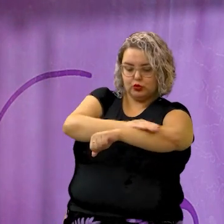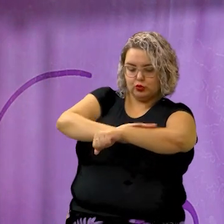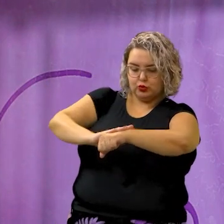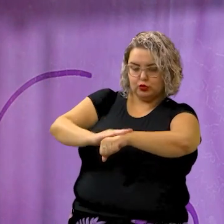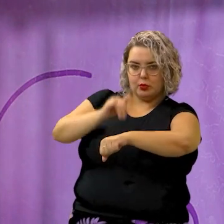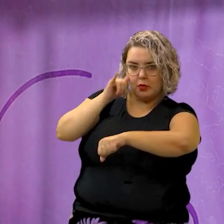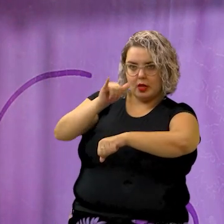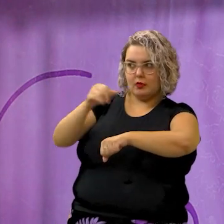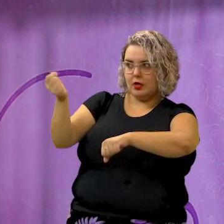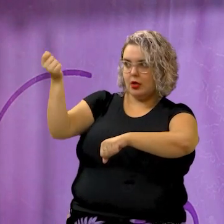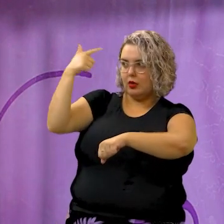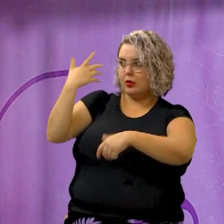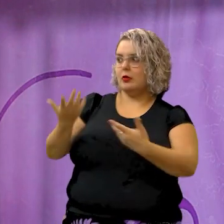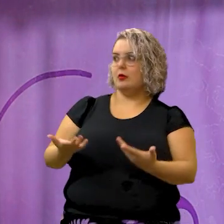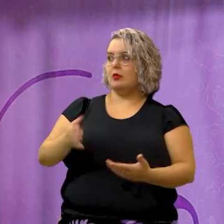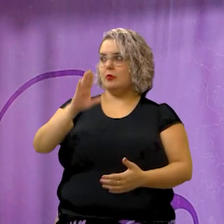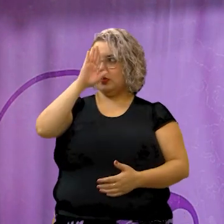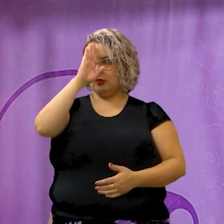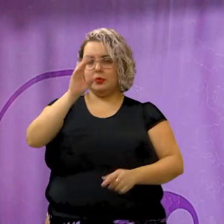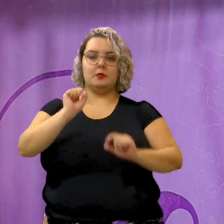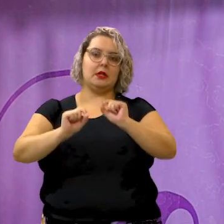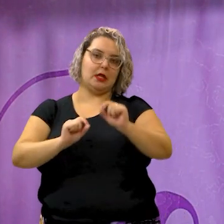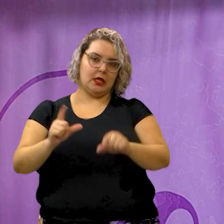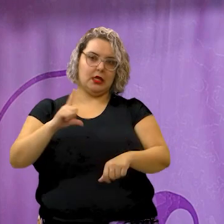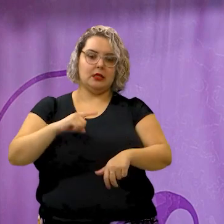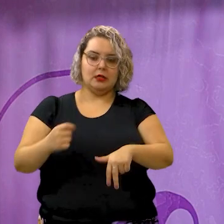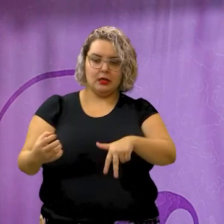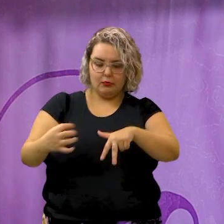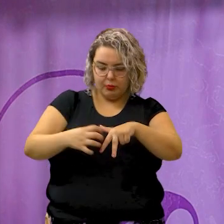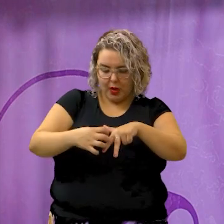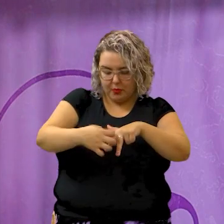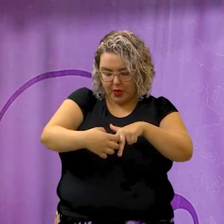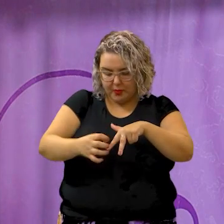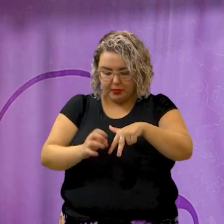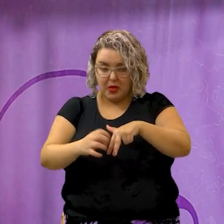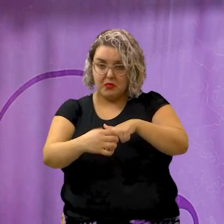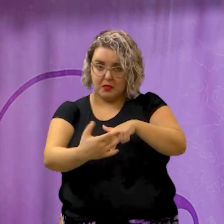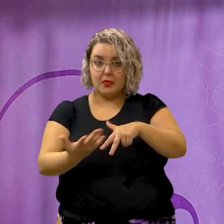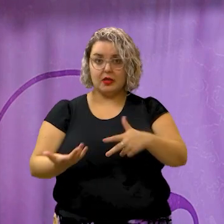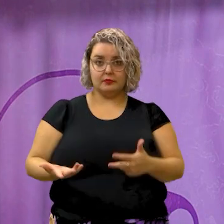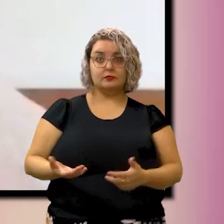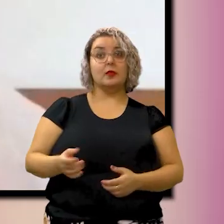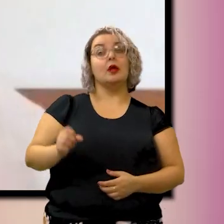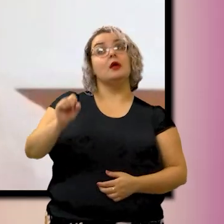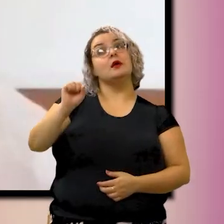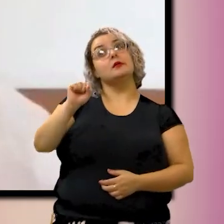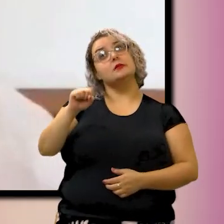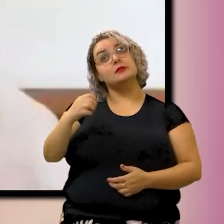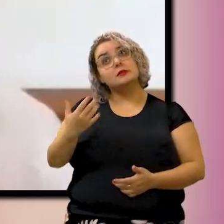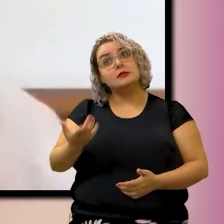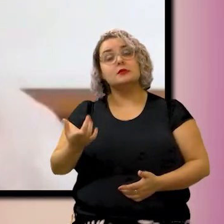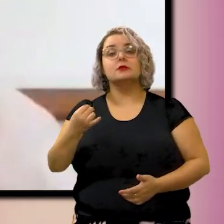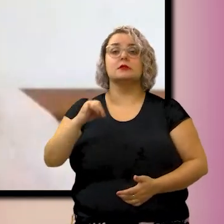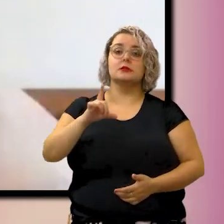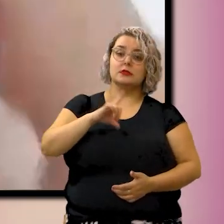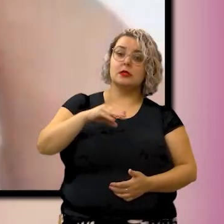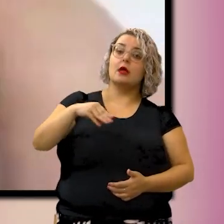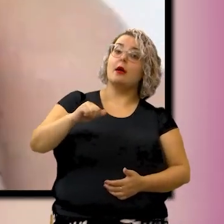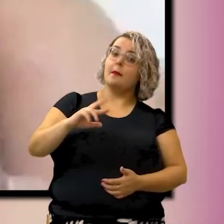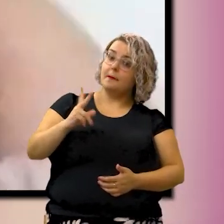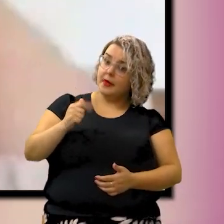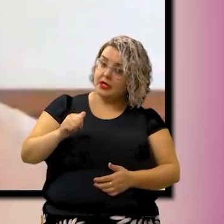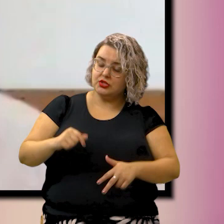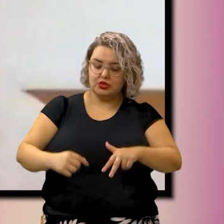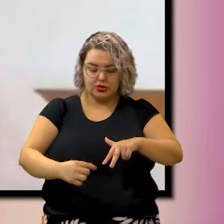passar o protetor solar antes, principalmente para quem já tem essas manchas nas pernas. Se você